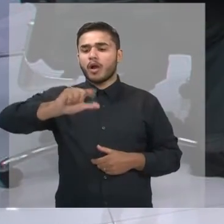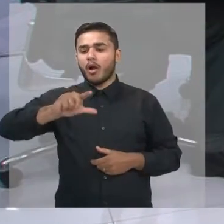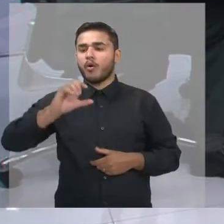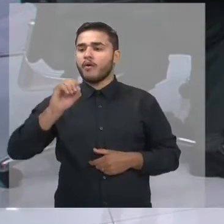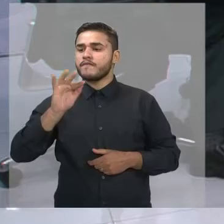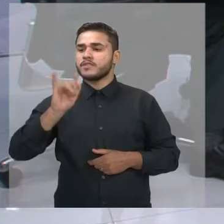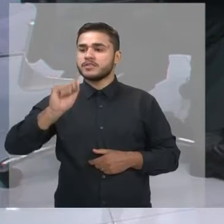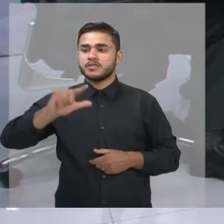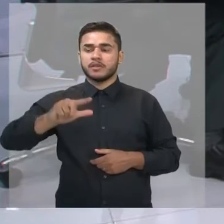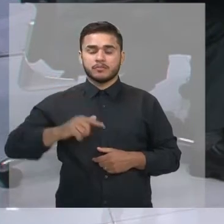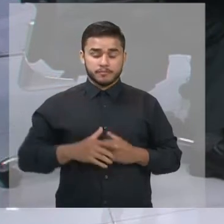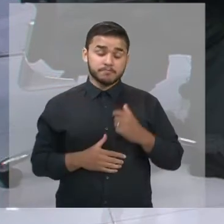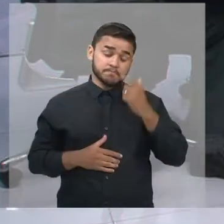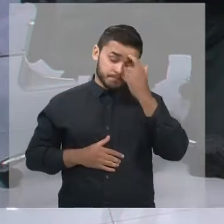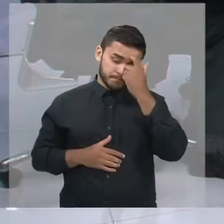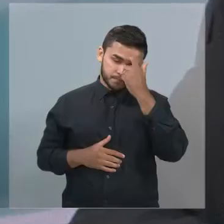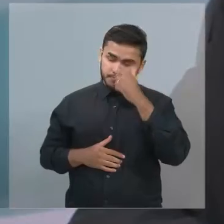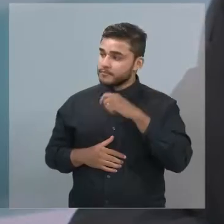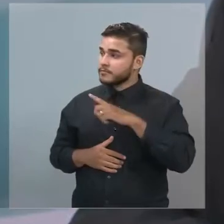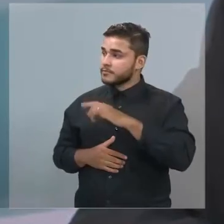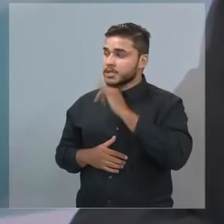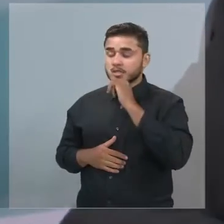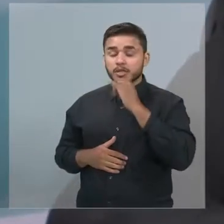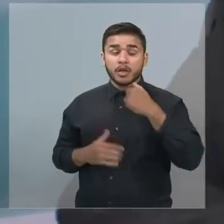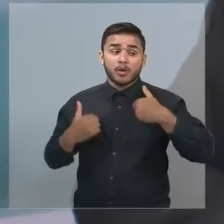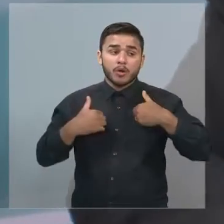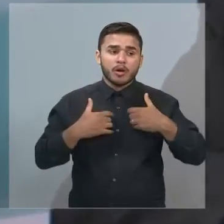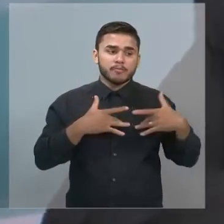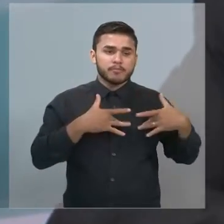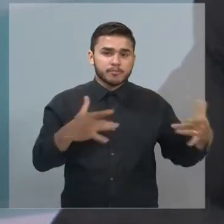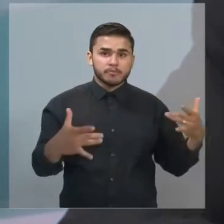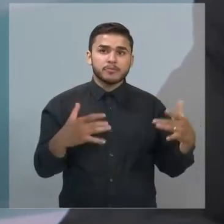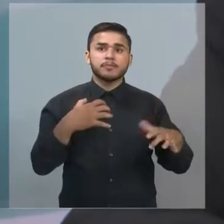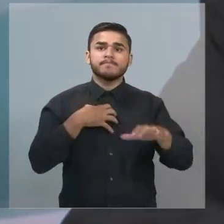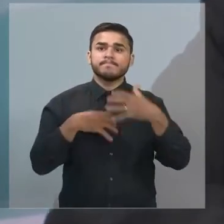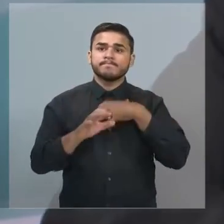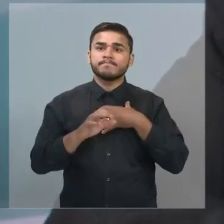que propagar a solidariedade, cada um se colocar no lugar do outro para sentir a sua